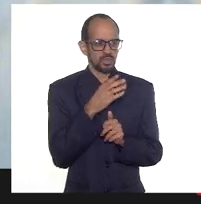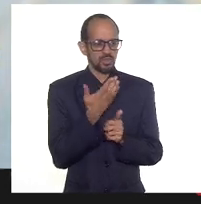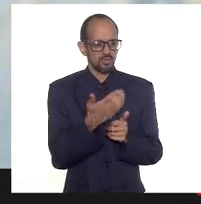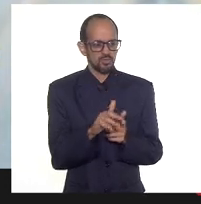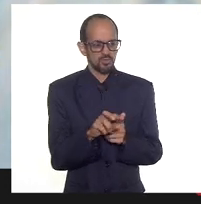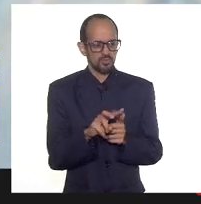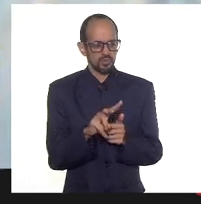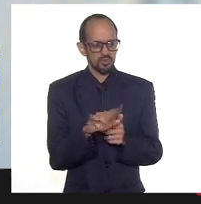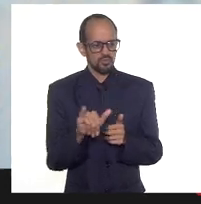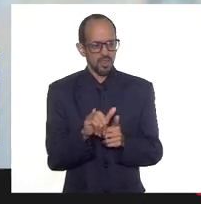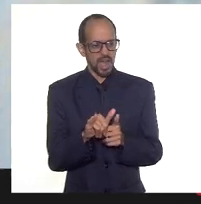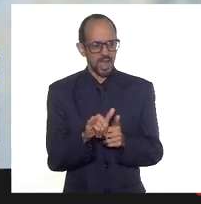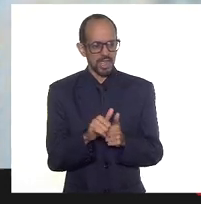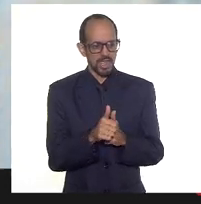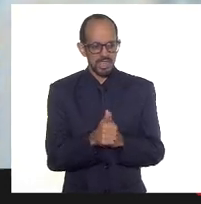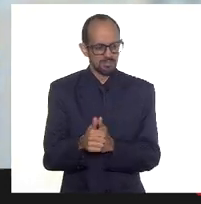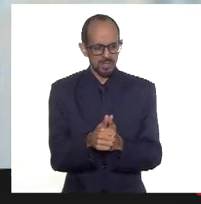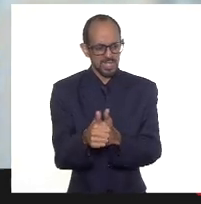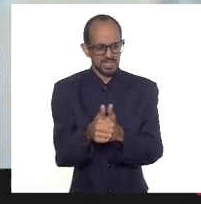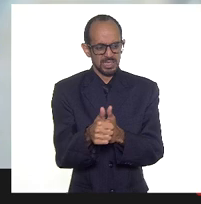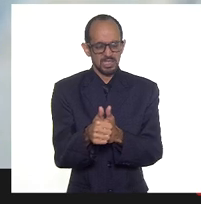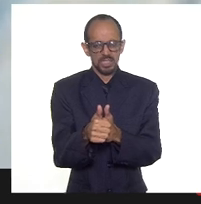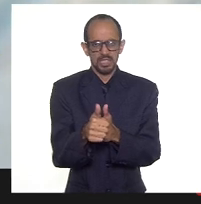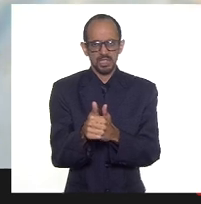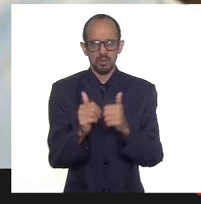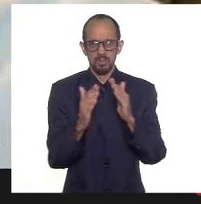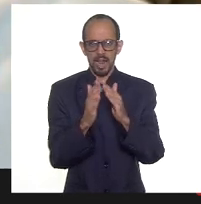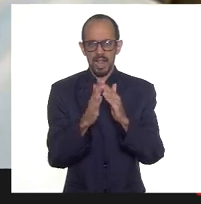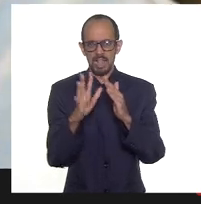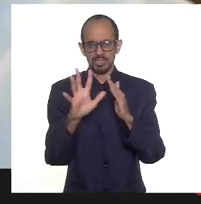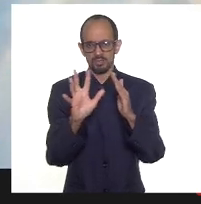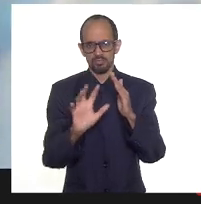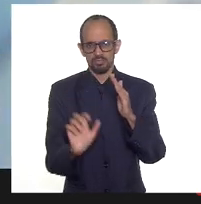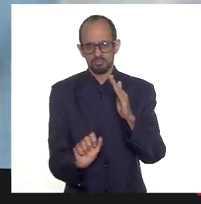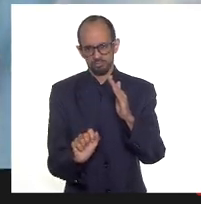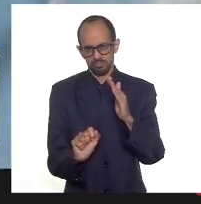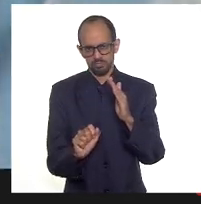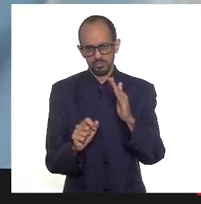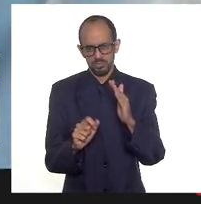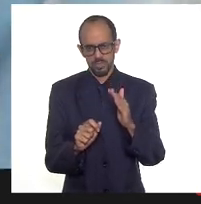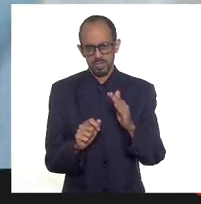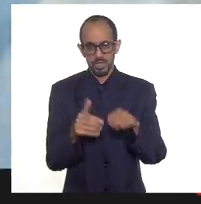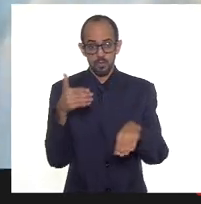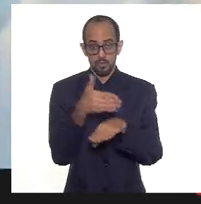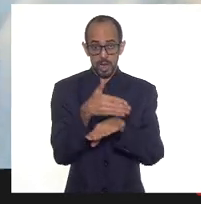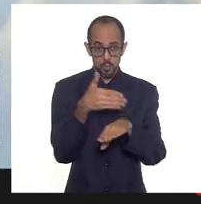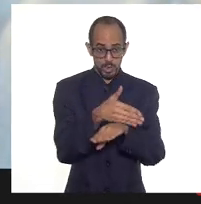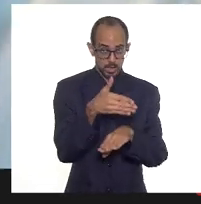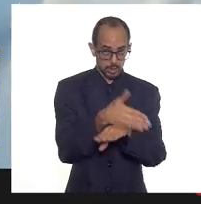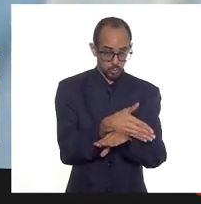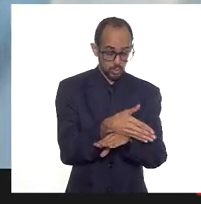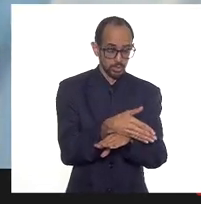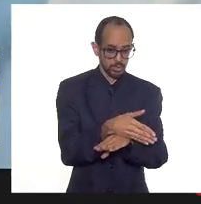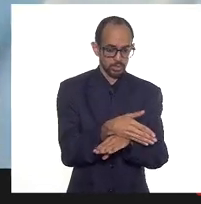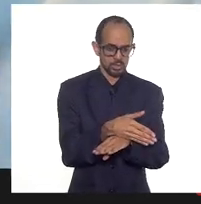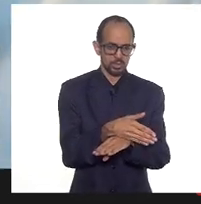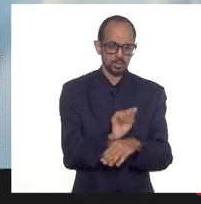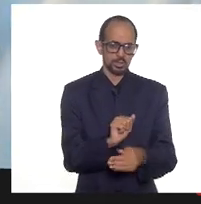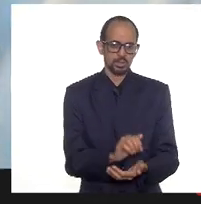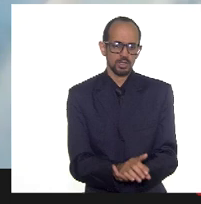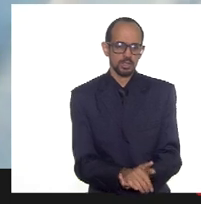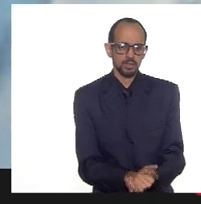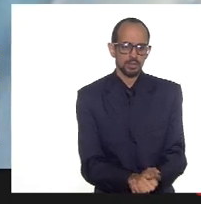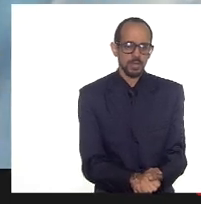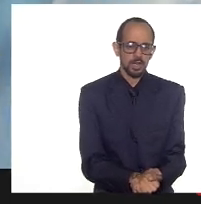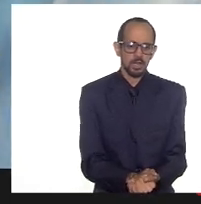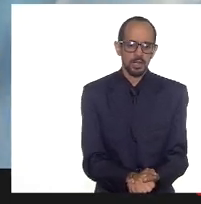terreiro expulsar alguém que é da comunidade? O terreiro é da comunidade. Os frequentadores, me permita divergir da professora